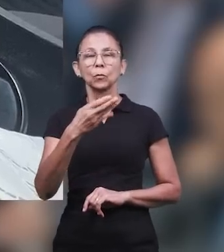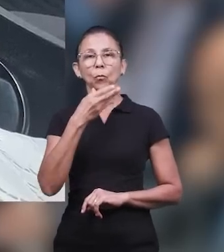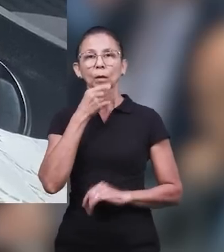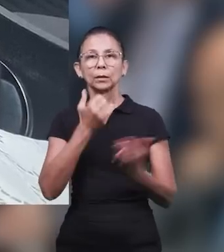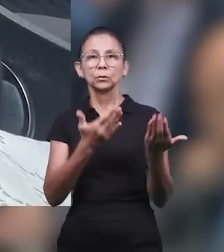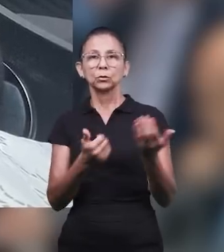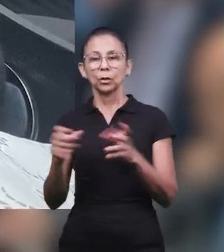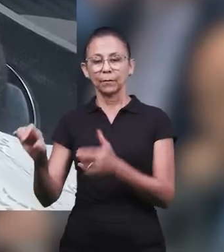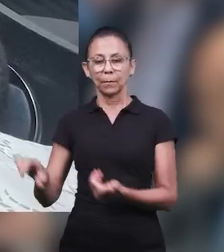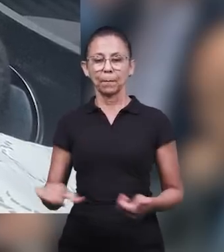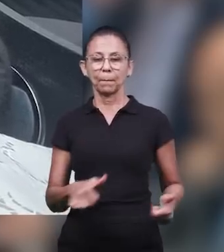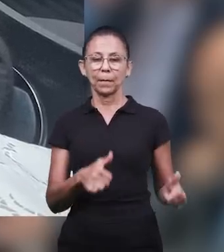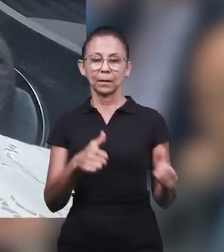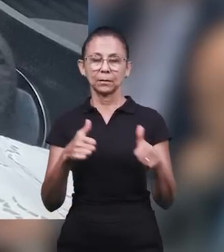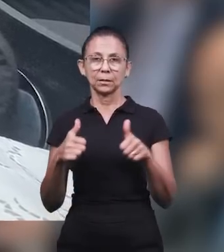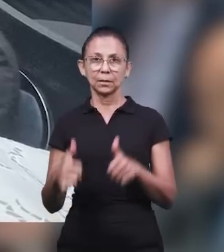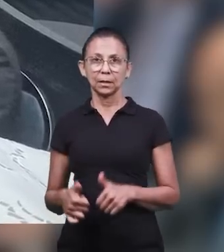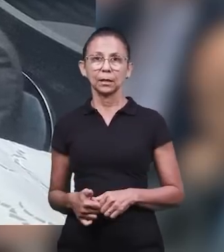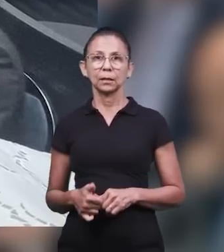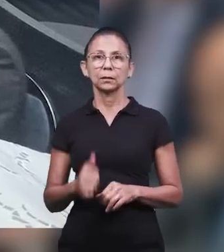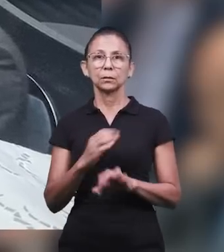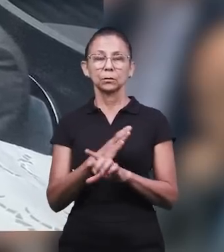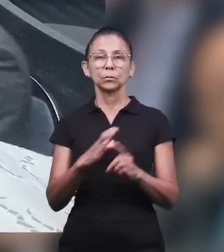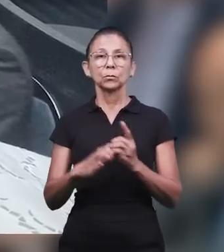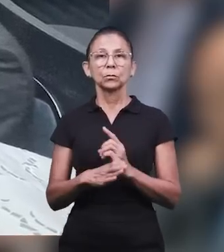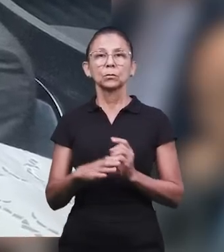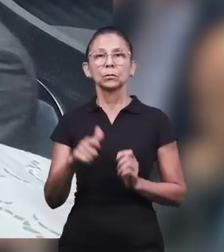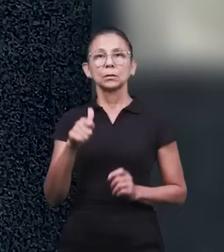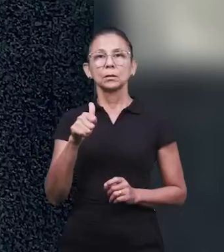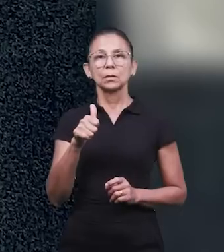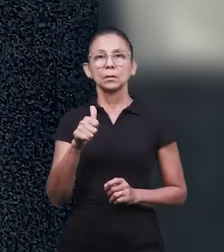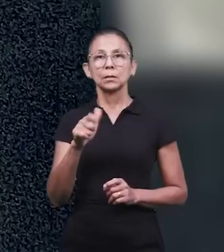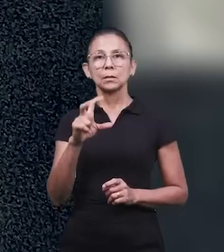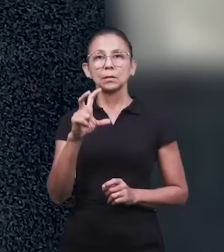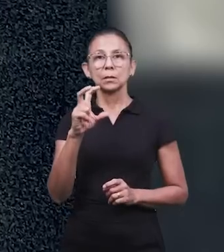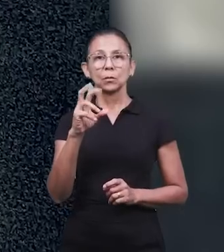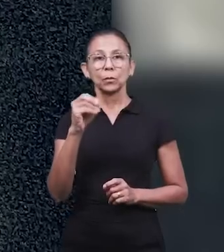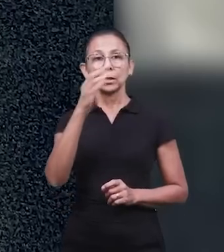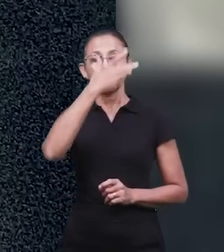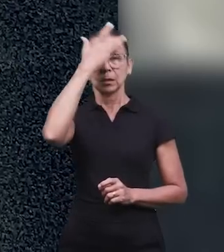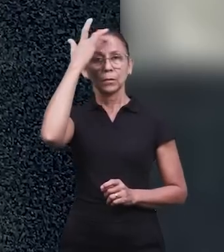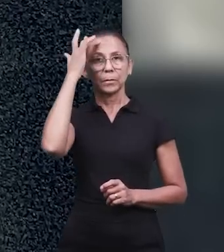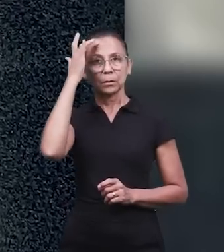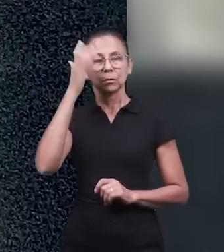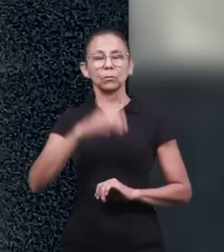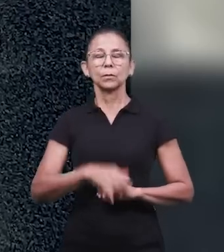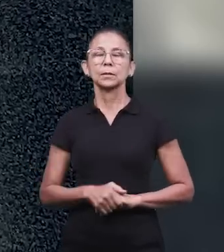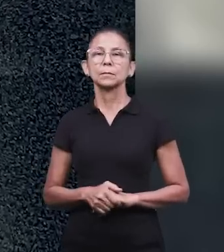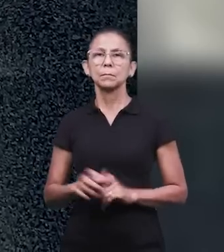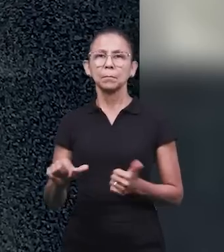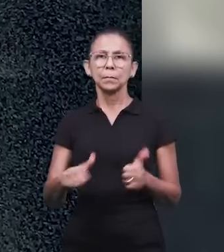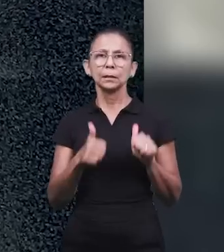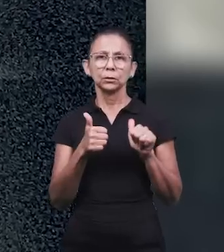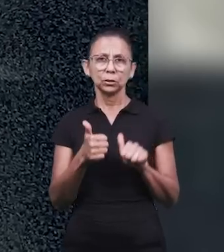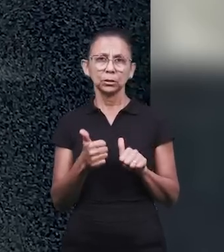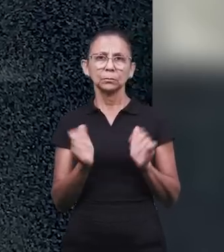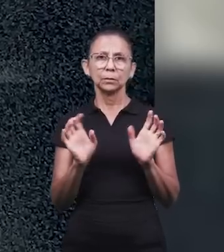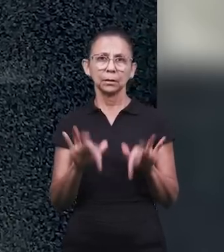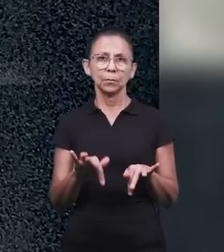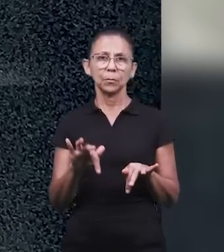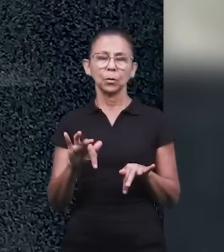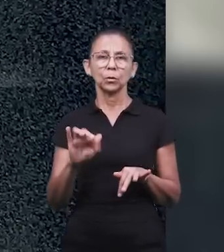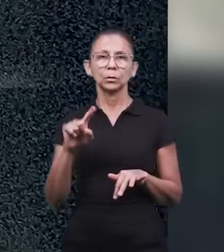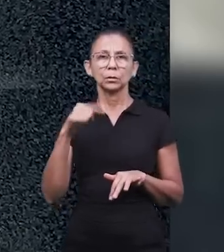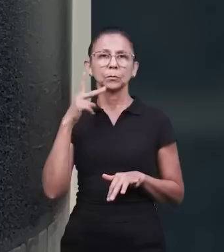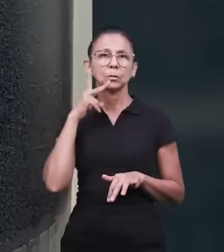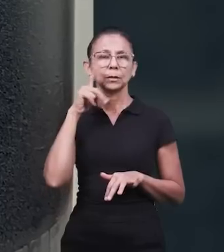culto acompanhado por cerca de 150 pessoas. Logo após o batismo, toda a igreja participou de uma ceia. A ICM de